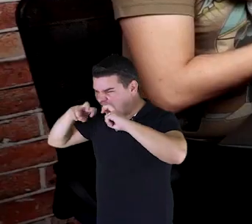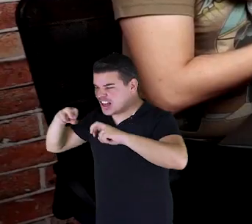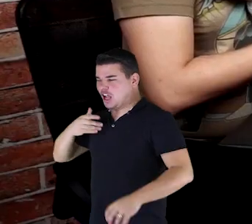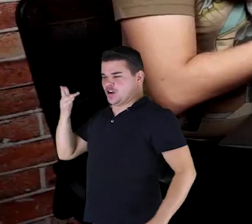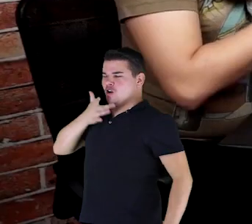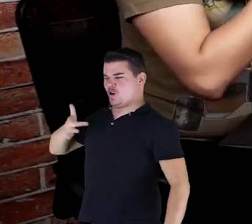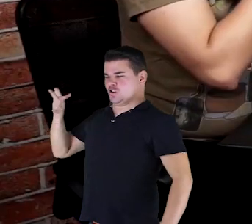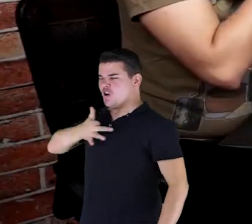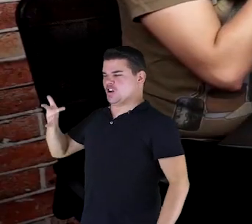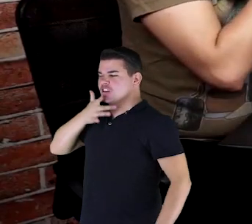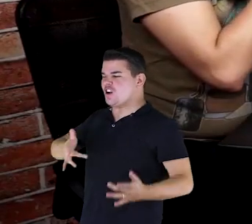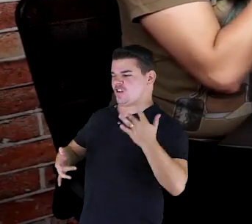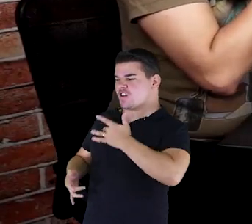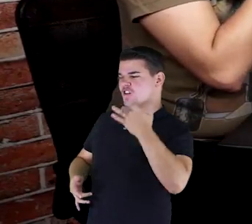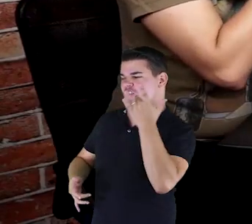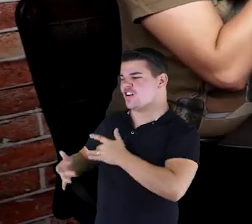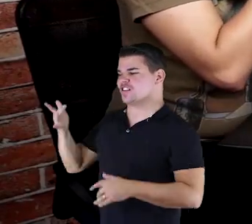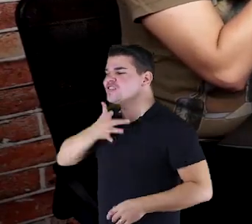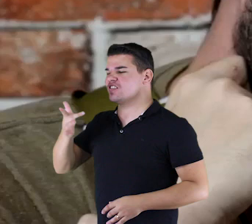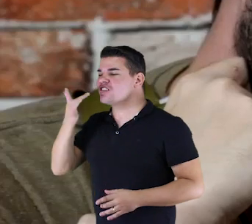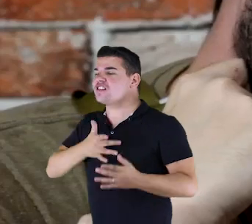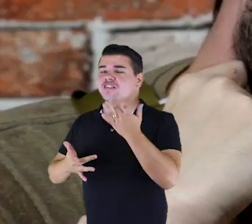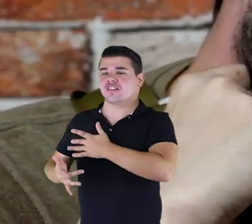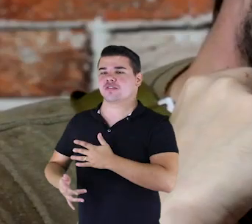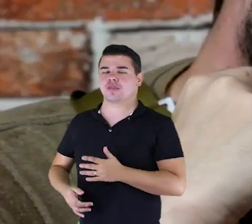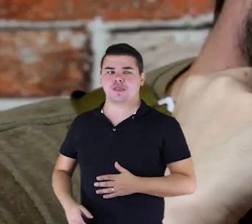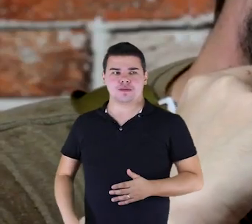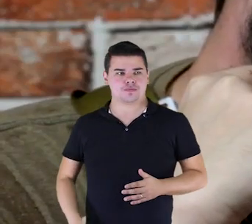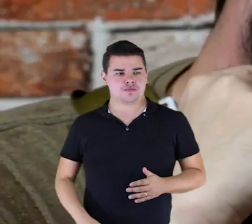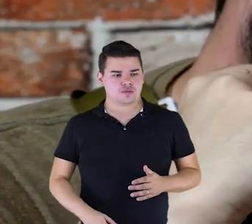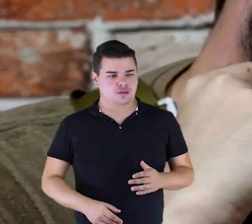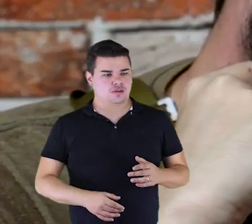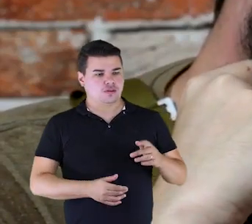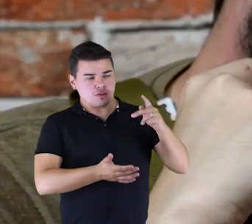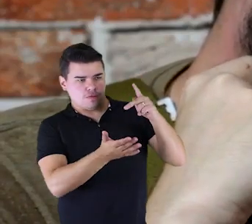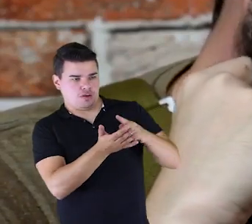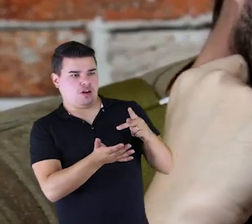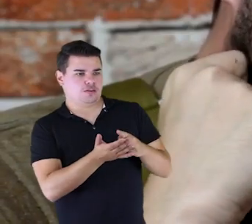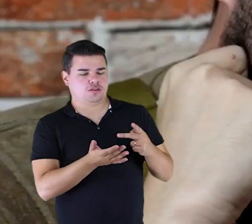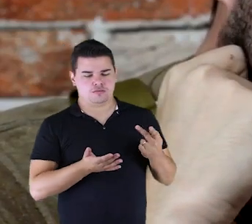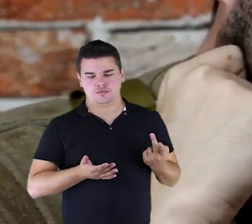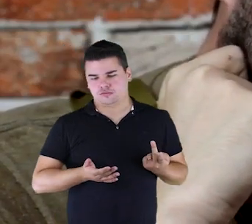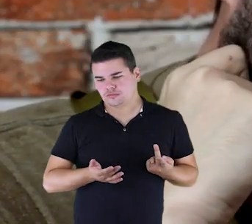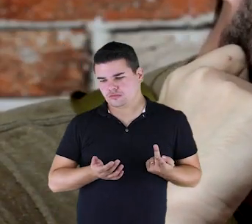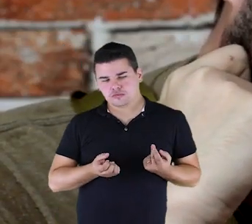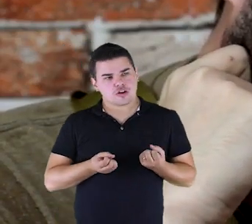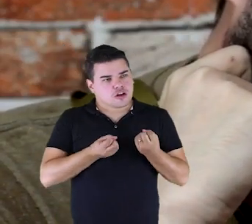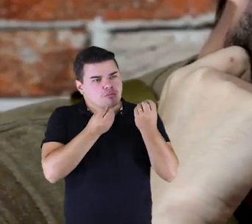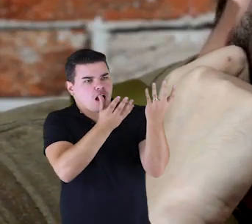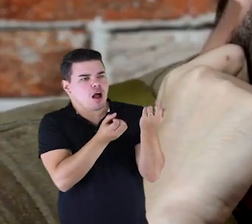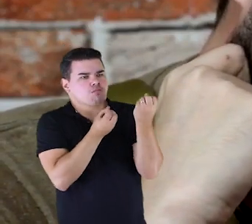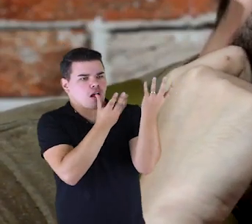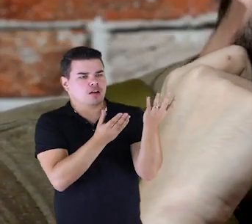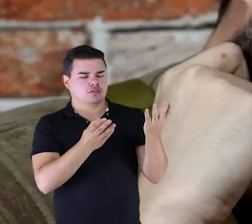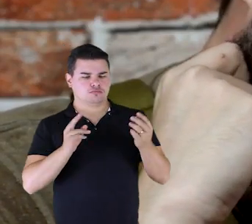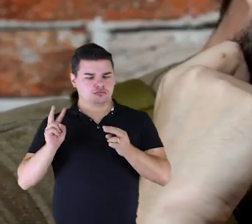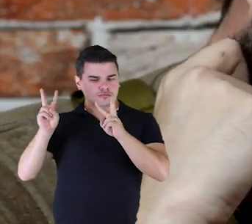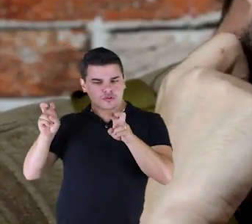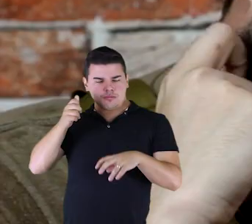acho que é mil, porque elas têm medo de expor ela e a galera fala que ia comer ela porque deve ser gostosa. Uou! Deixa eu ir pra lá, vai. Na real, eu não falo dentro da minha mãe, até porque... Cid mantém-se olhando para